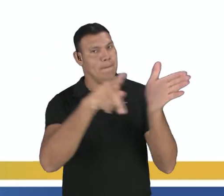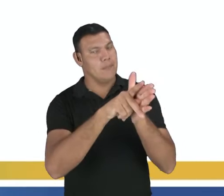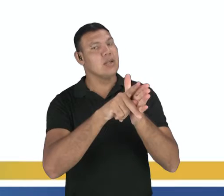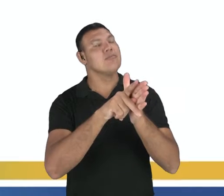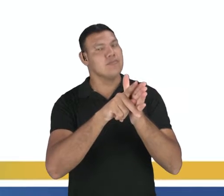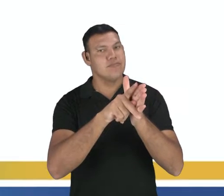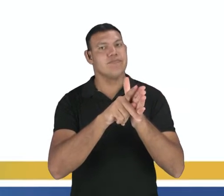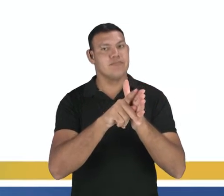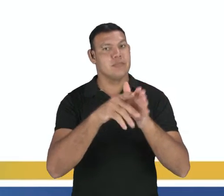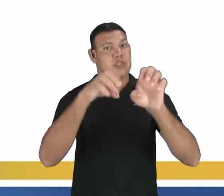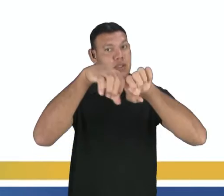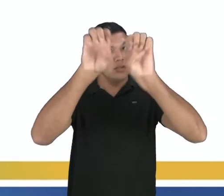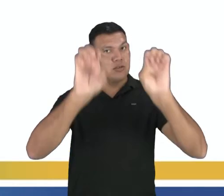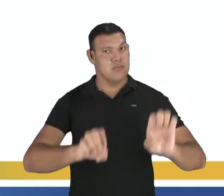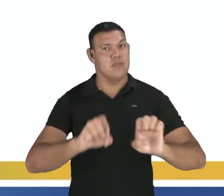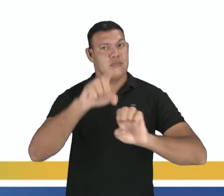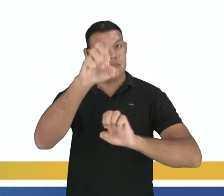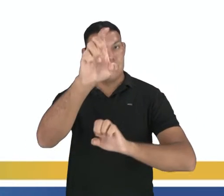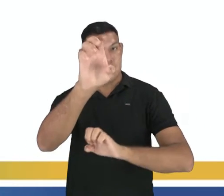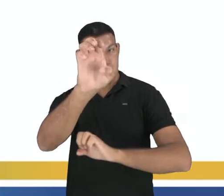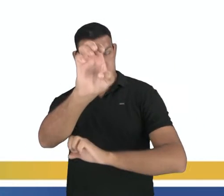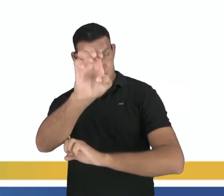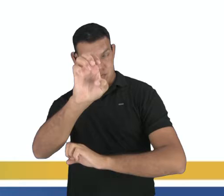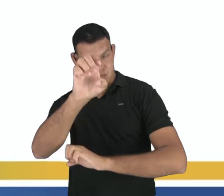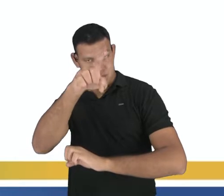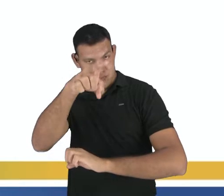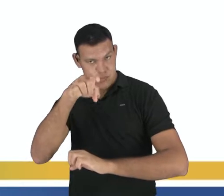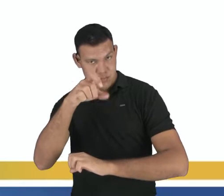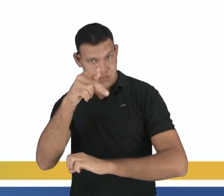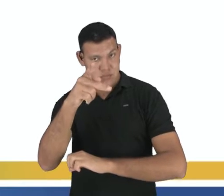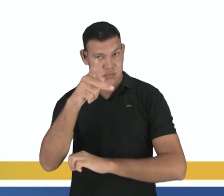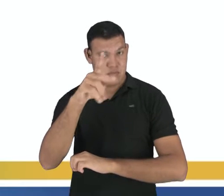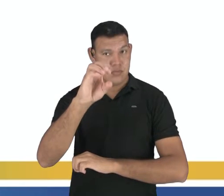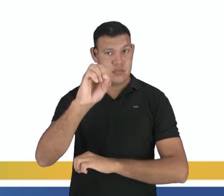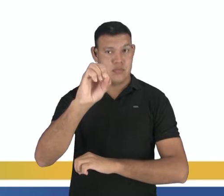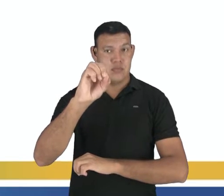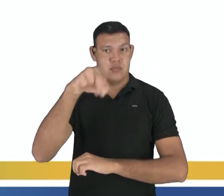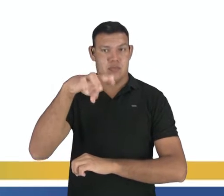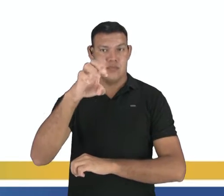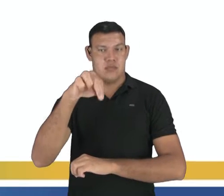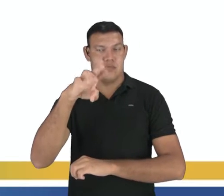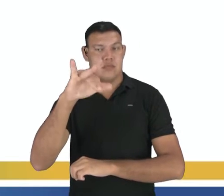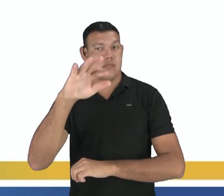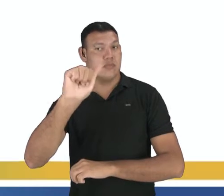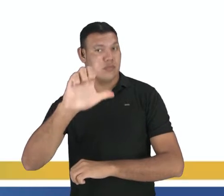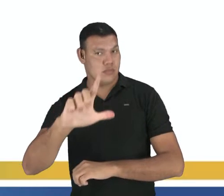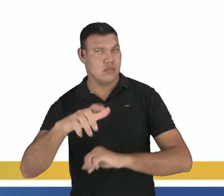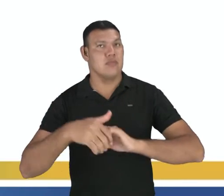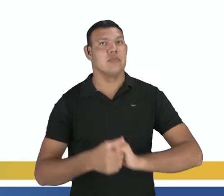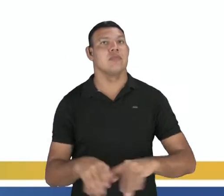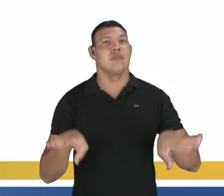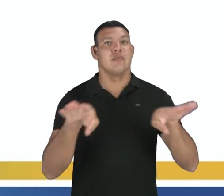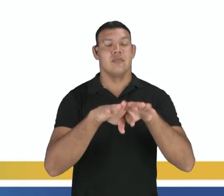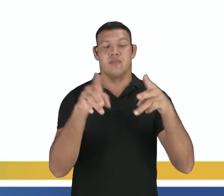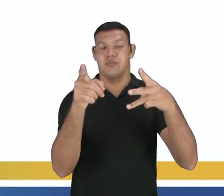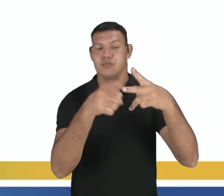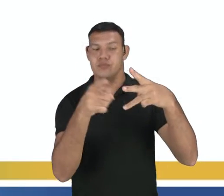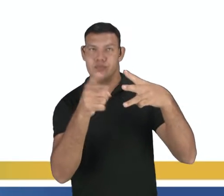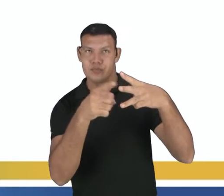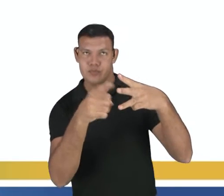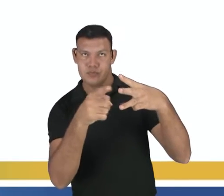equação exponencial. Uma outra característica é relação de igualdade. Para nós termos